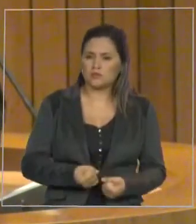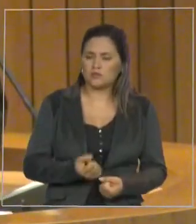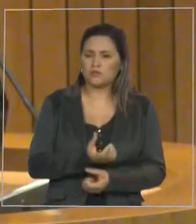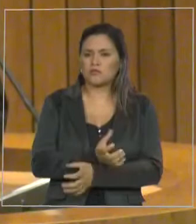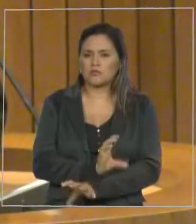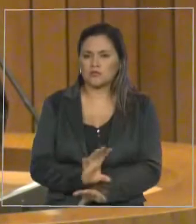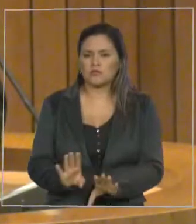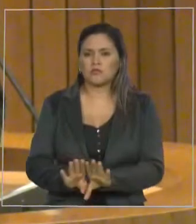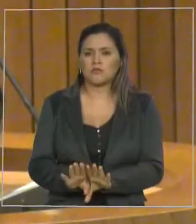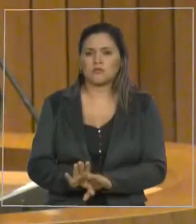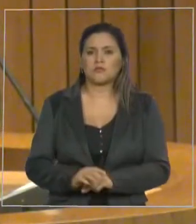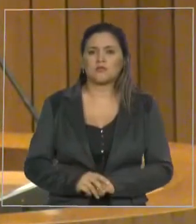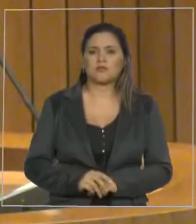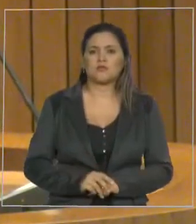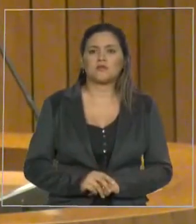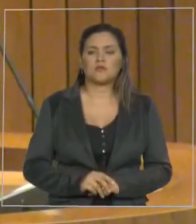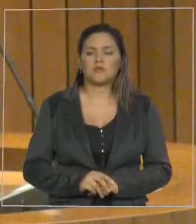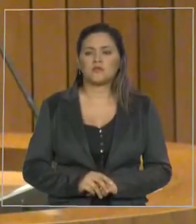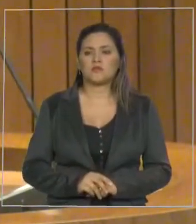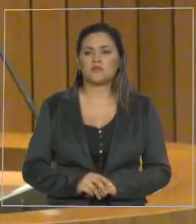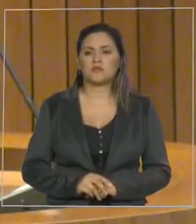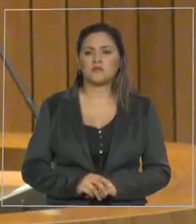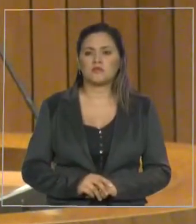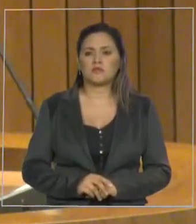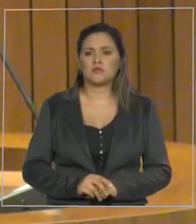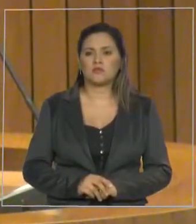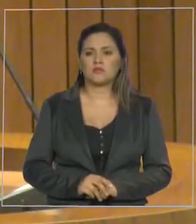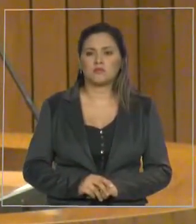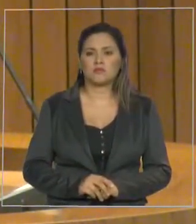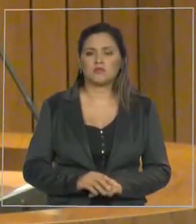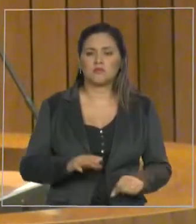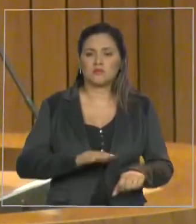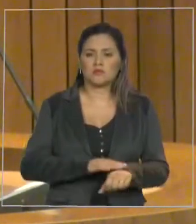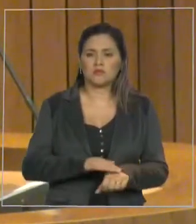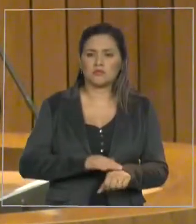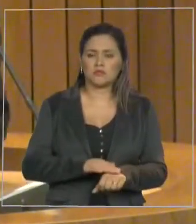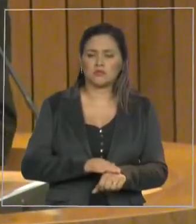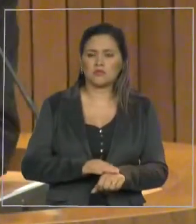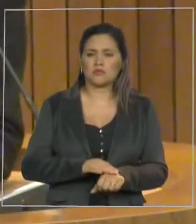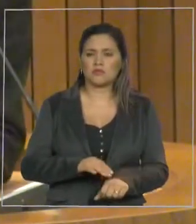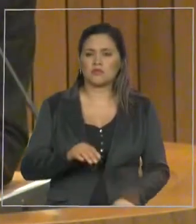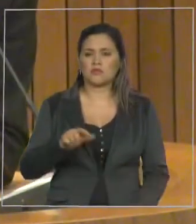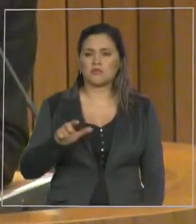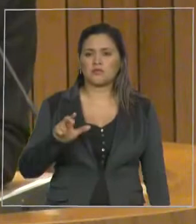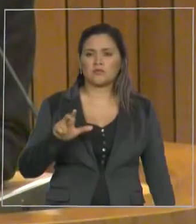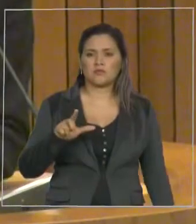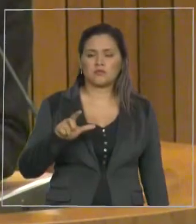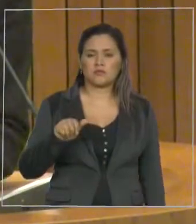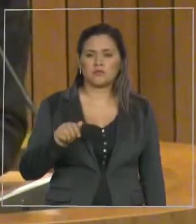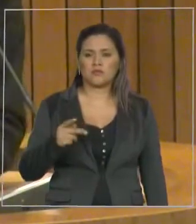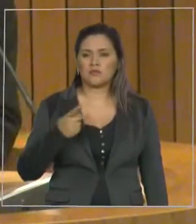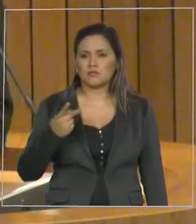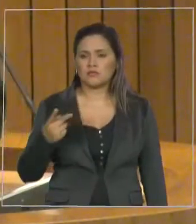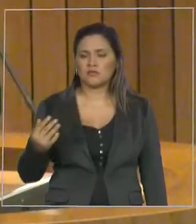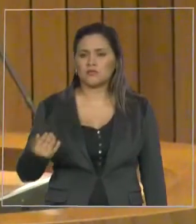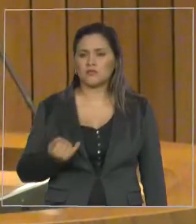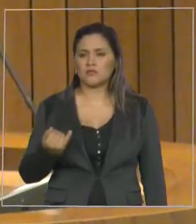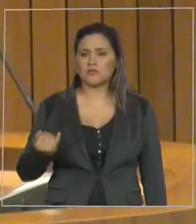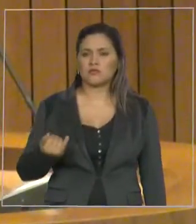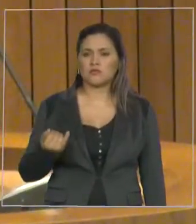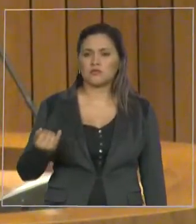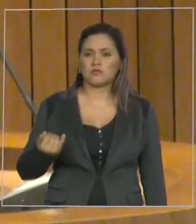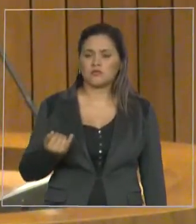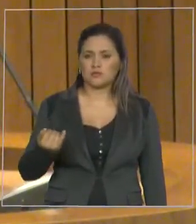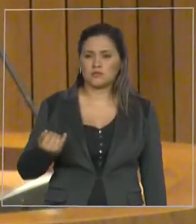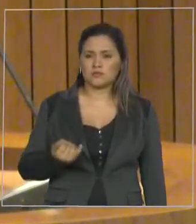esses dias, conversando com o secretário Carlos Lula, mostrando para ele da importância que é para levar para aquele